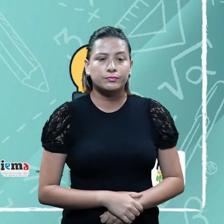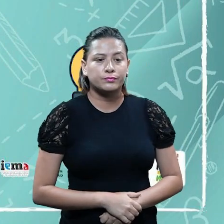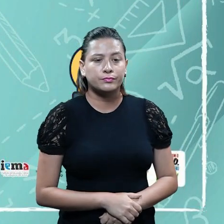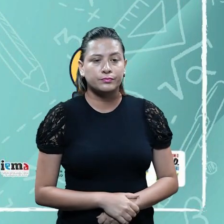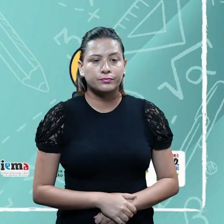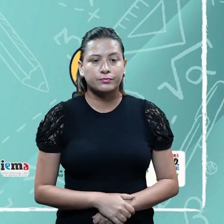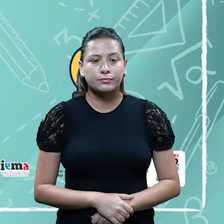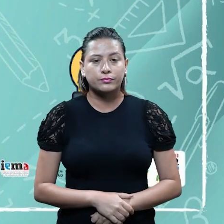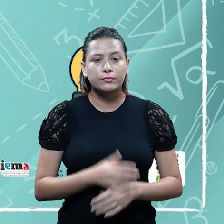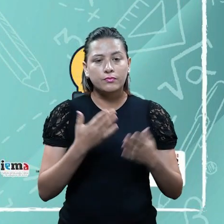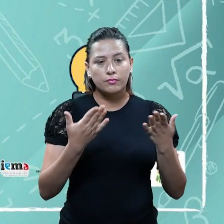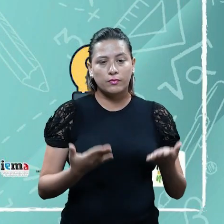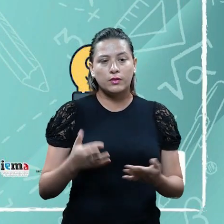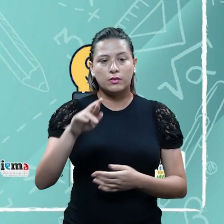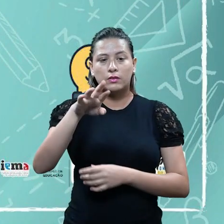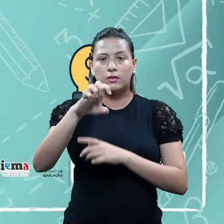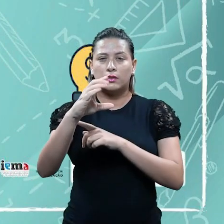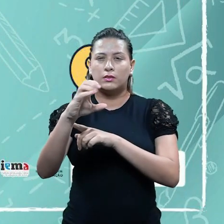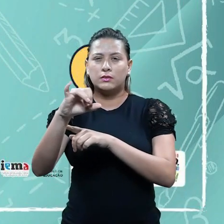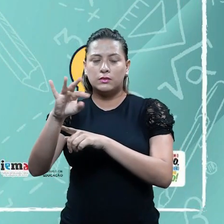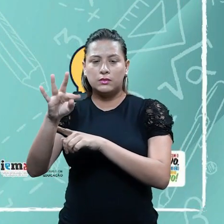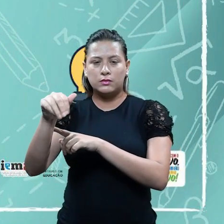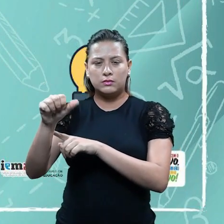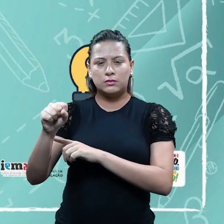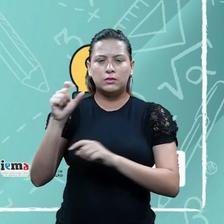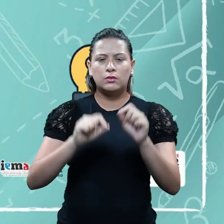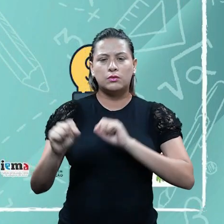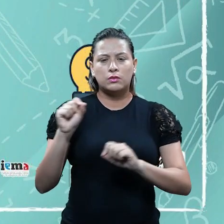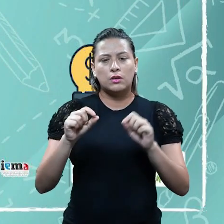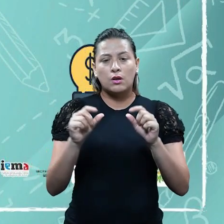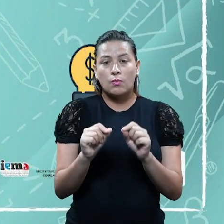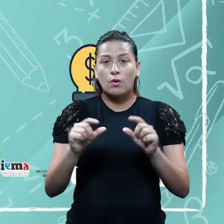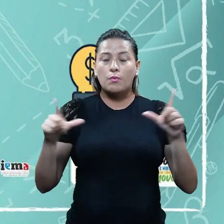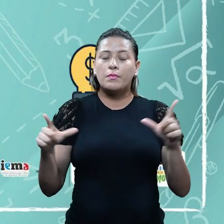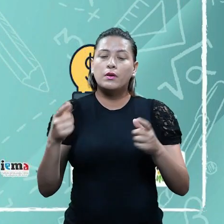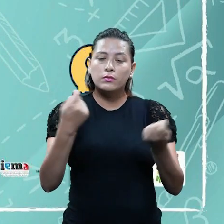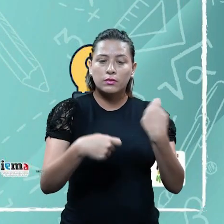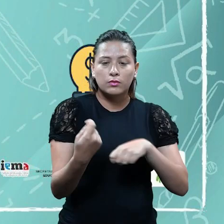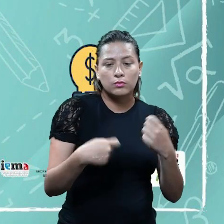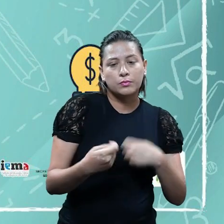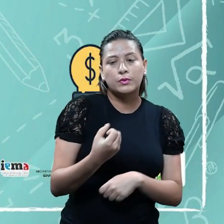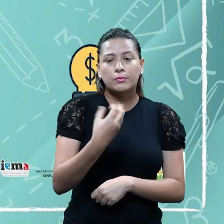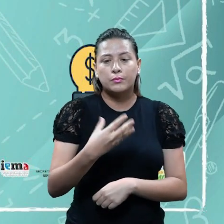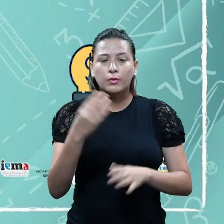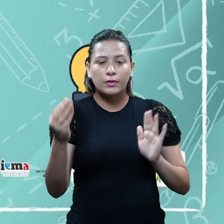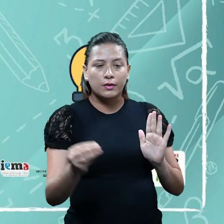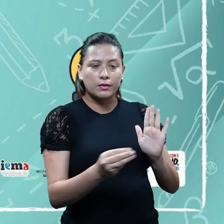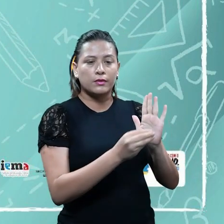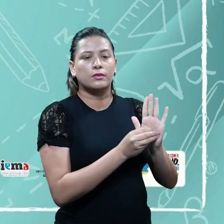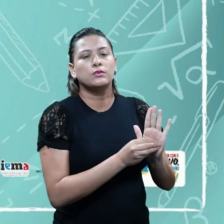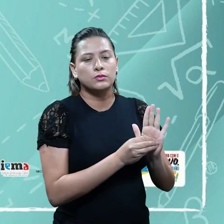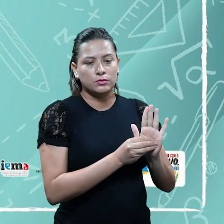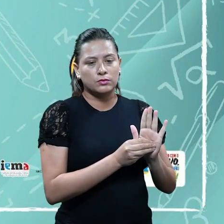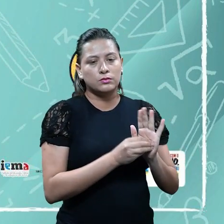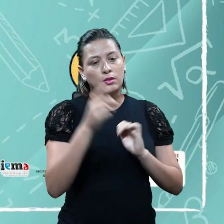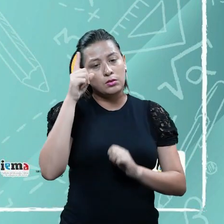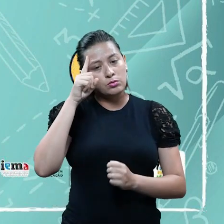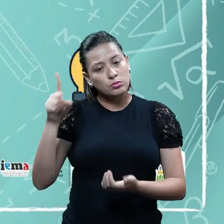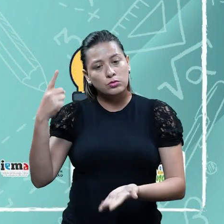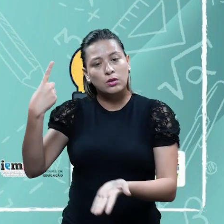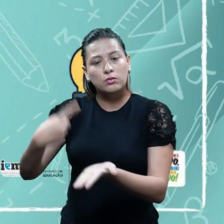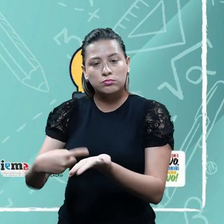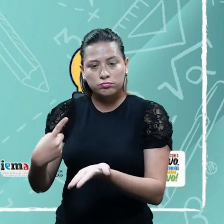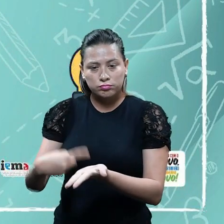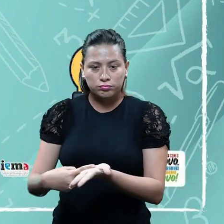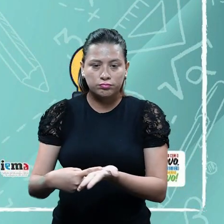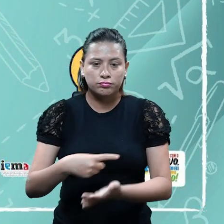benefícios econômicos registrados durante um determinado período, também denominadas de entrada de recursos, aumentos de ativos ou